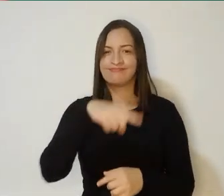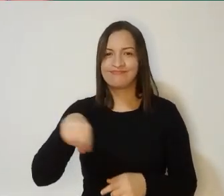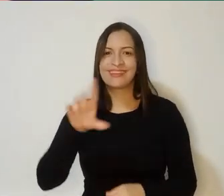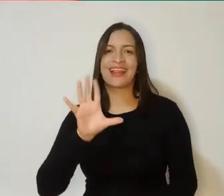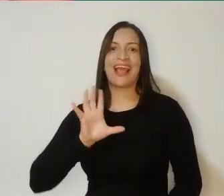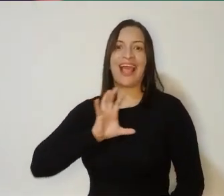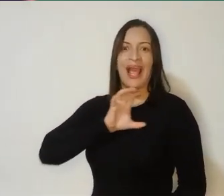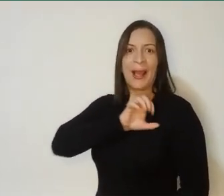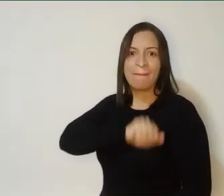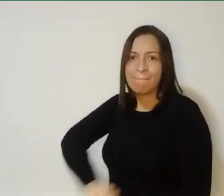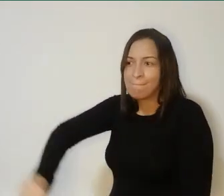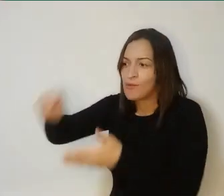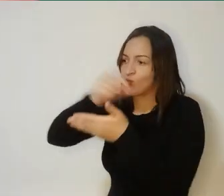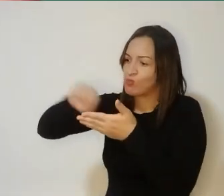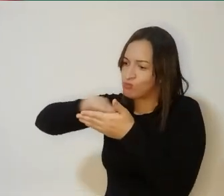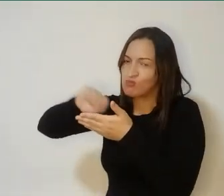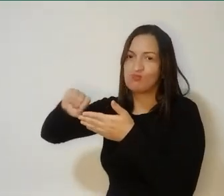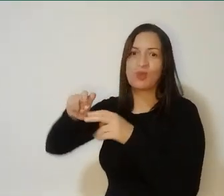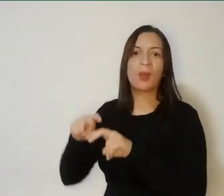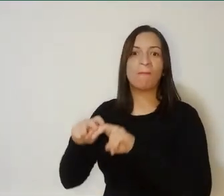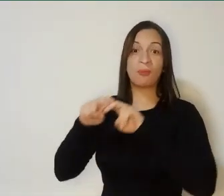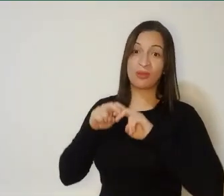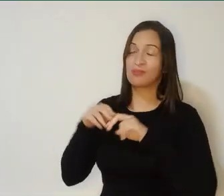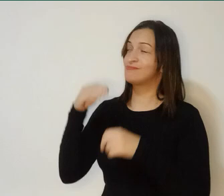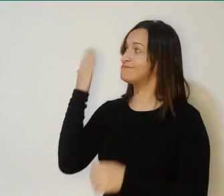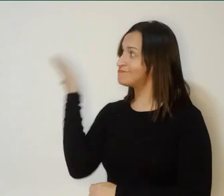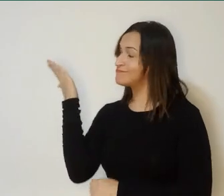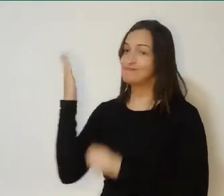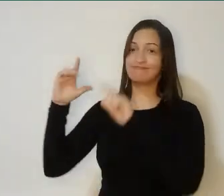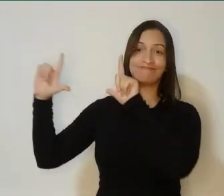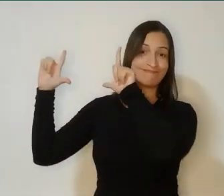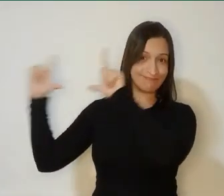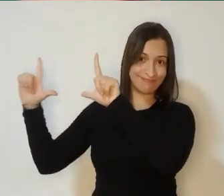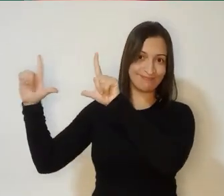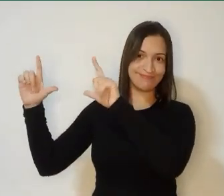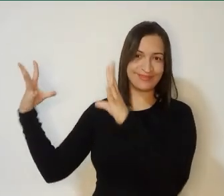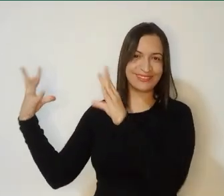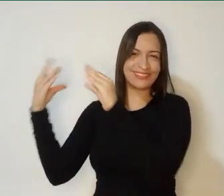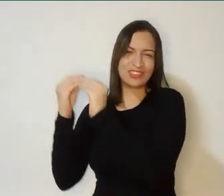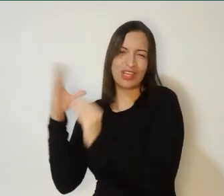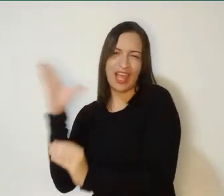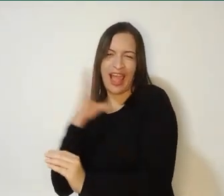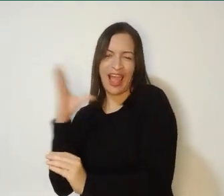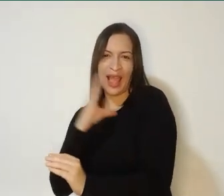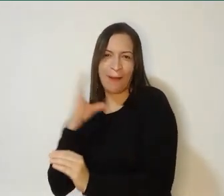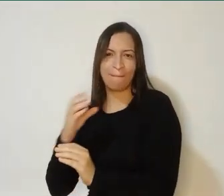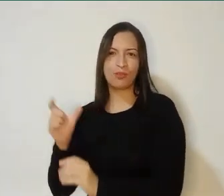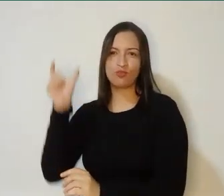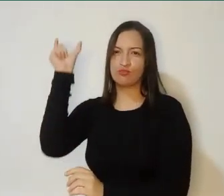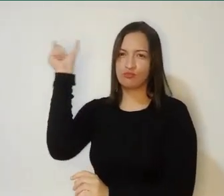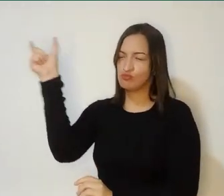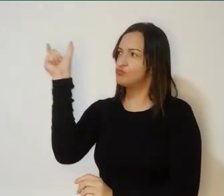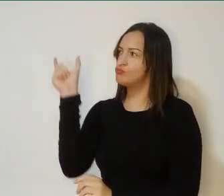sobre isso. Como vocês adoram coisas para anotar, eu fui bem profunda aqui, a gente vai fazer uma